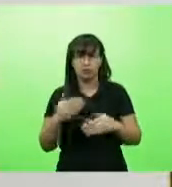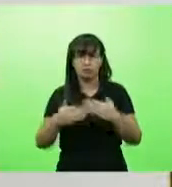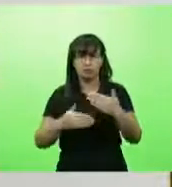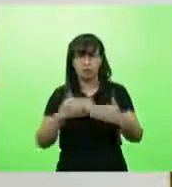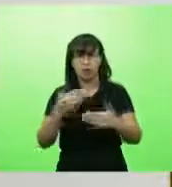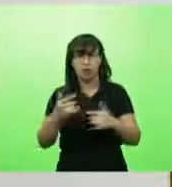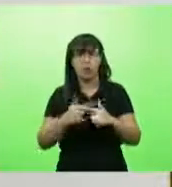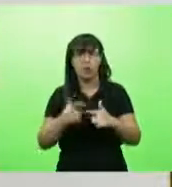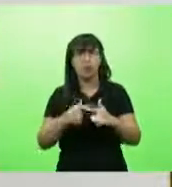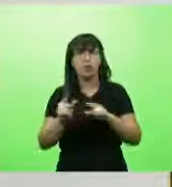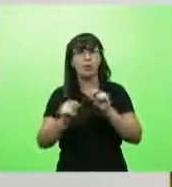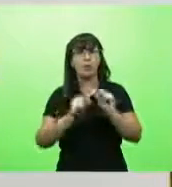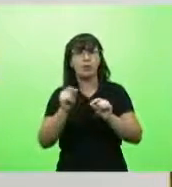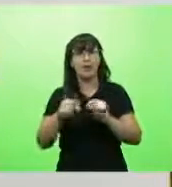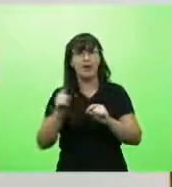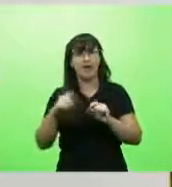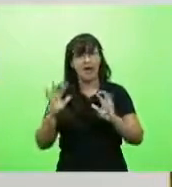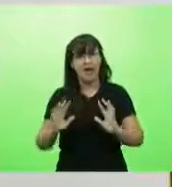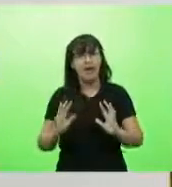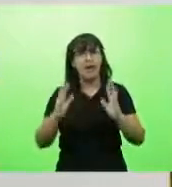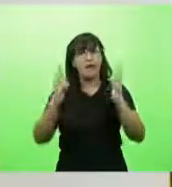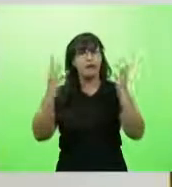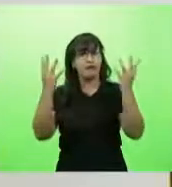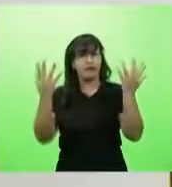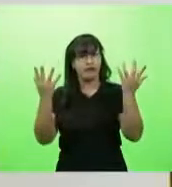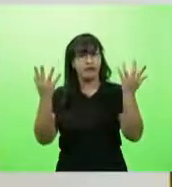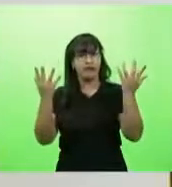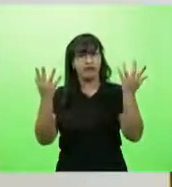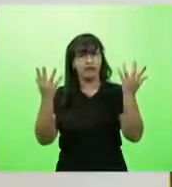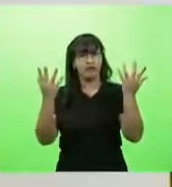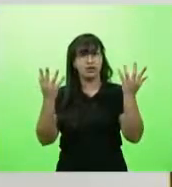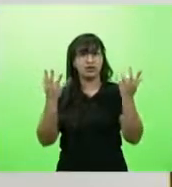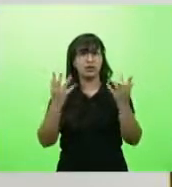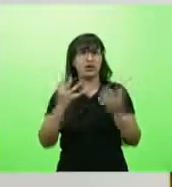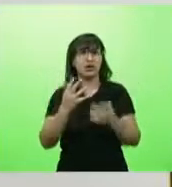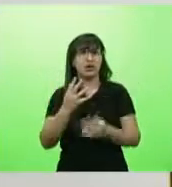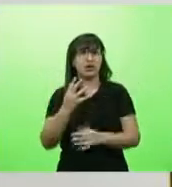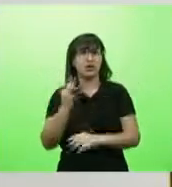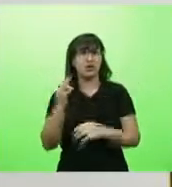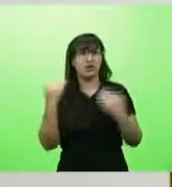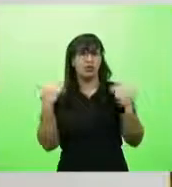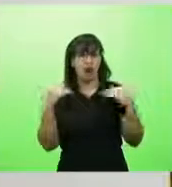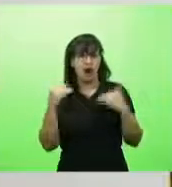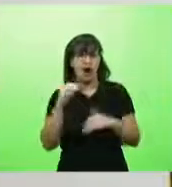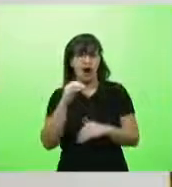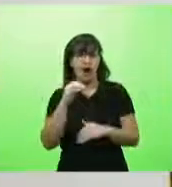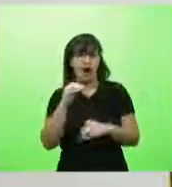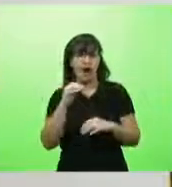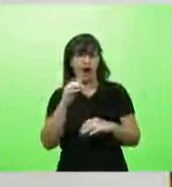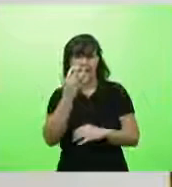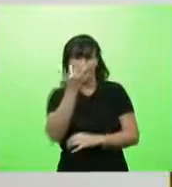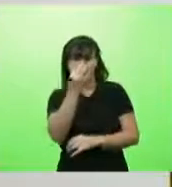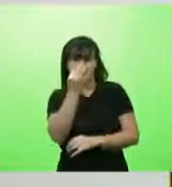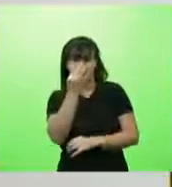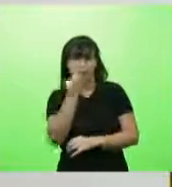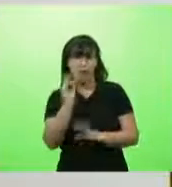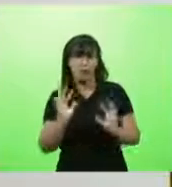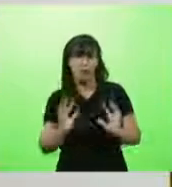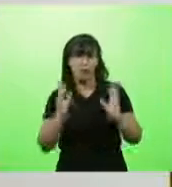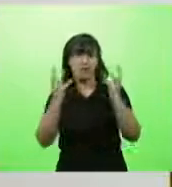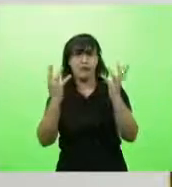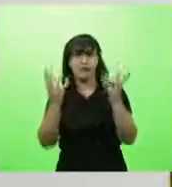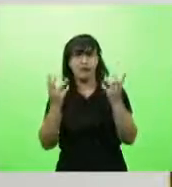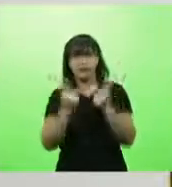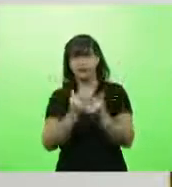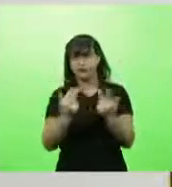caos foram as baladas do feriado de carnaval, foram as festas, tem